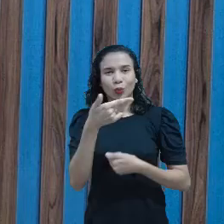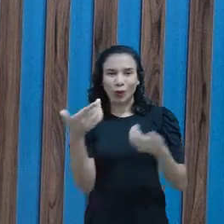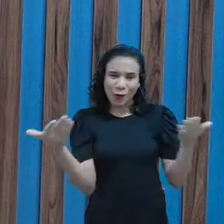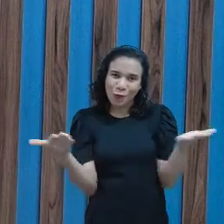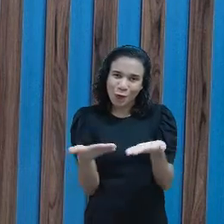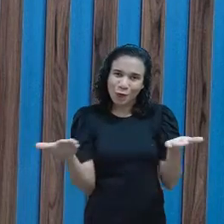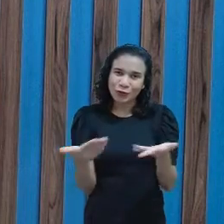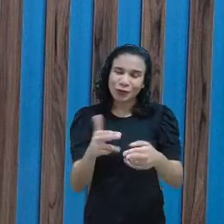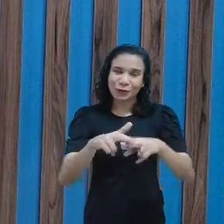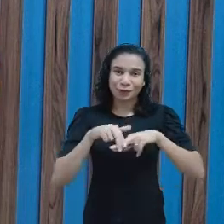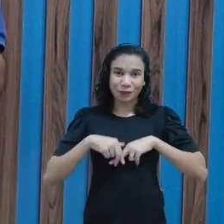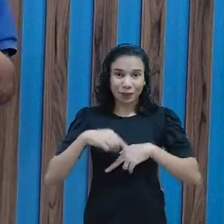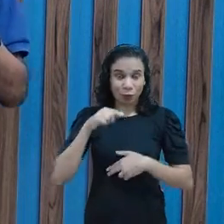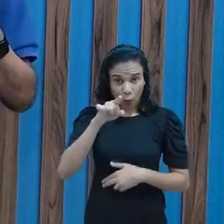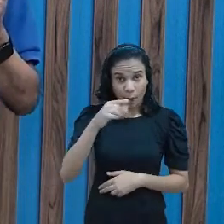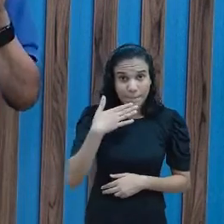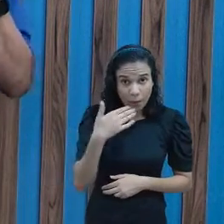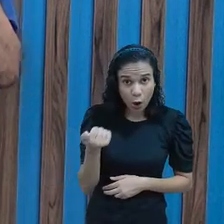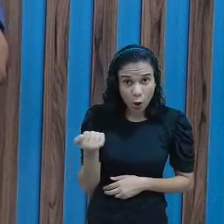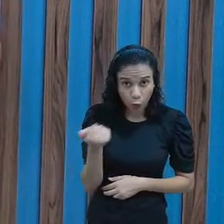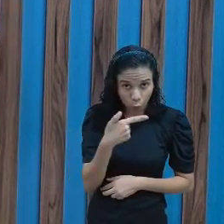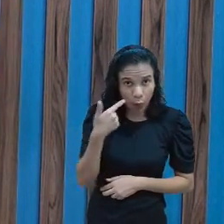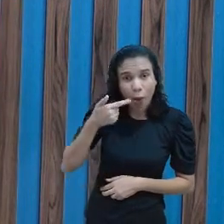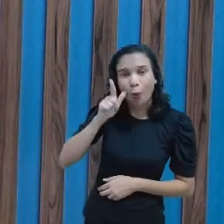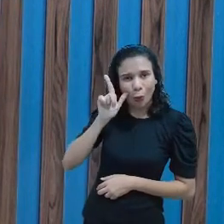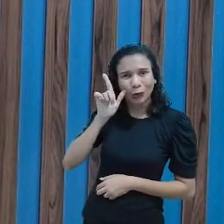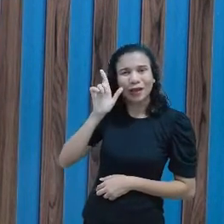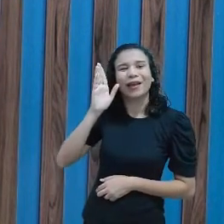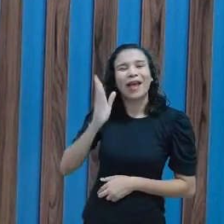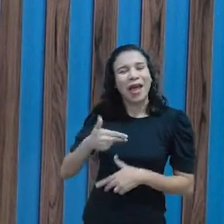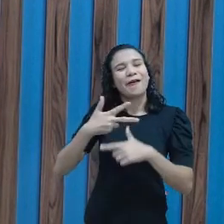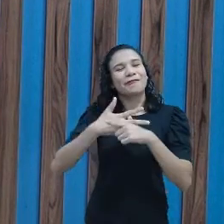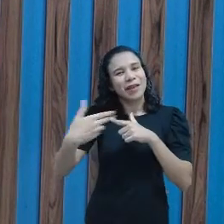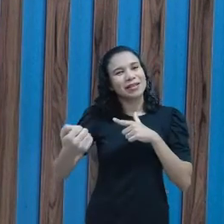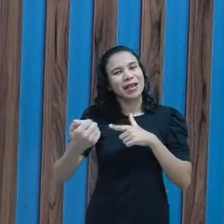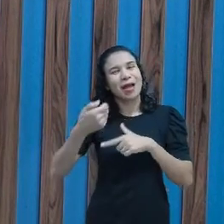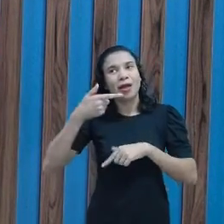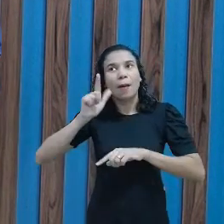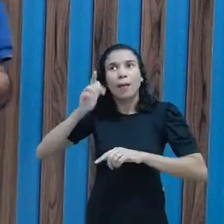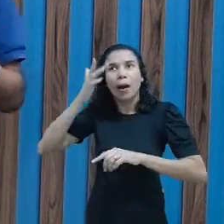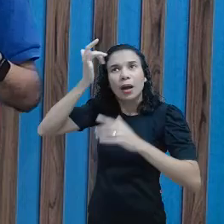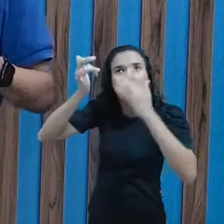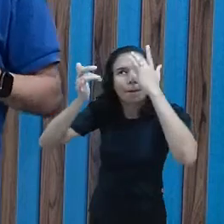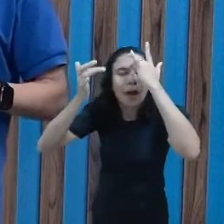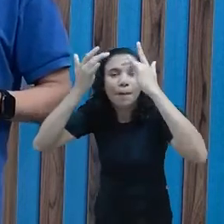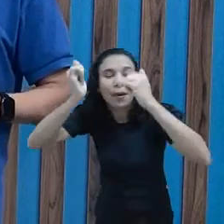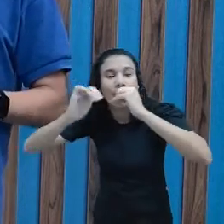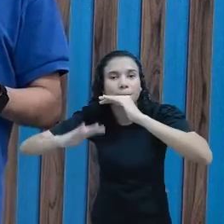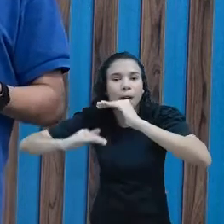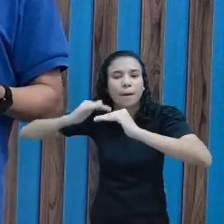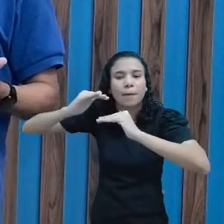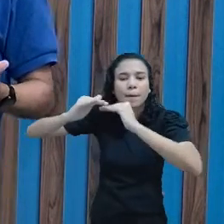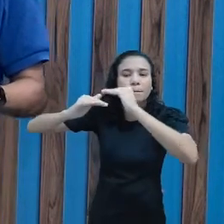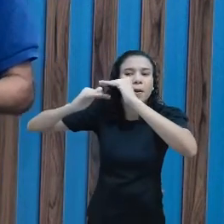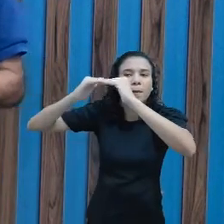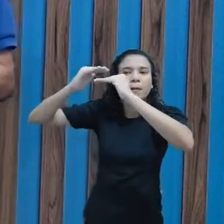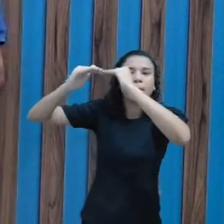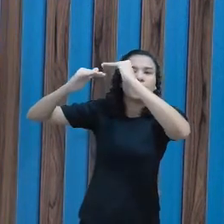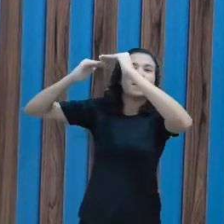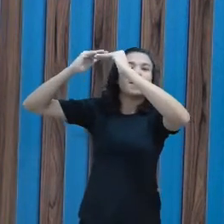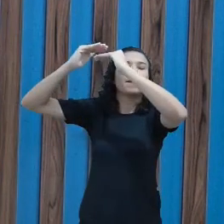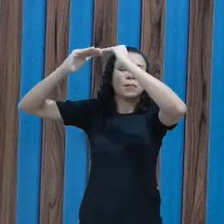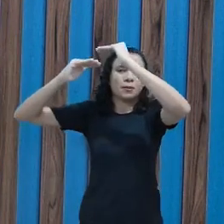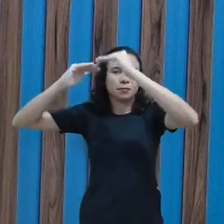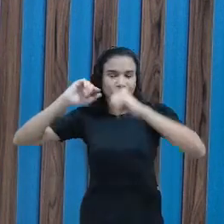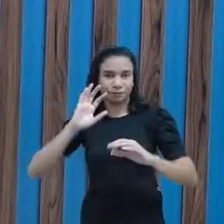hoje. Então, sempre se você for melhor do que foi ontem, hoje tem que ser melhor do que foi ontem e amanhã melhor do que é hoje. E aí a gente vai crescendo